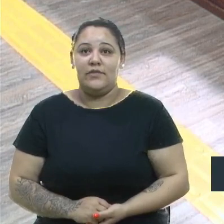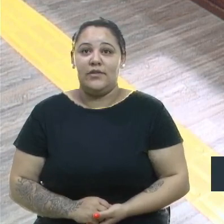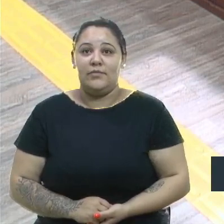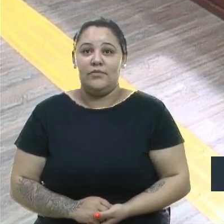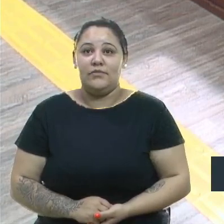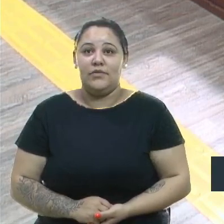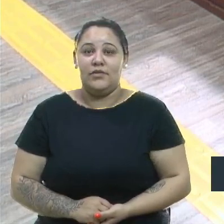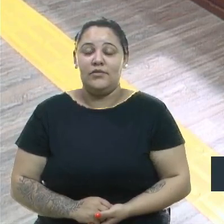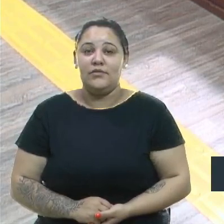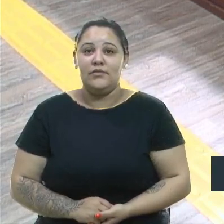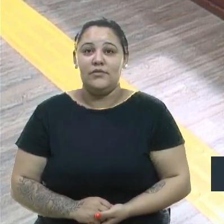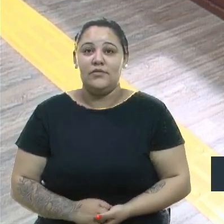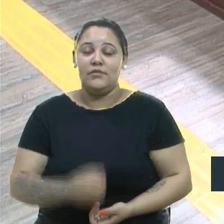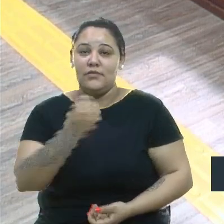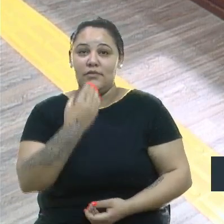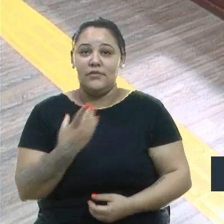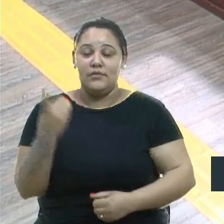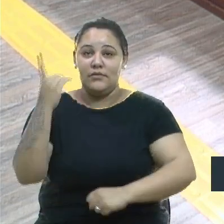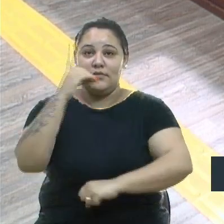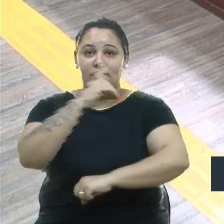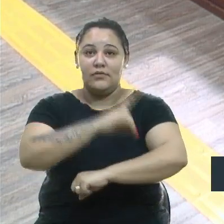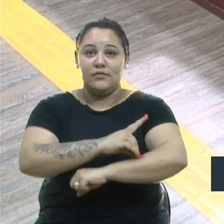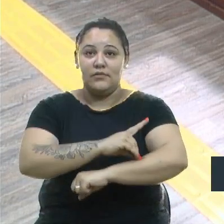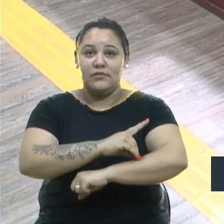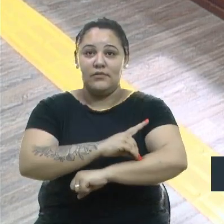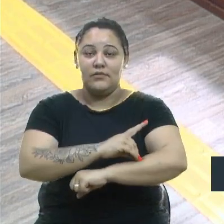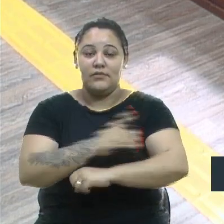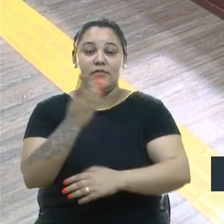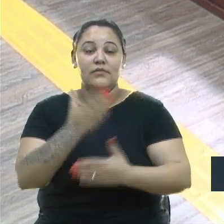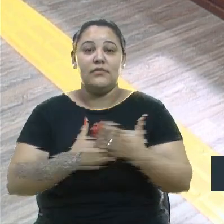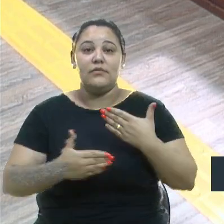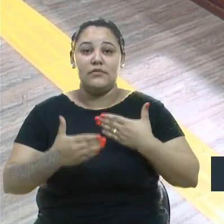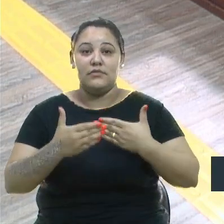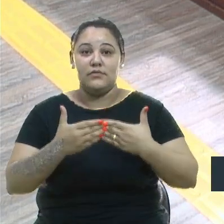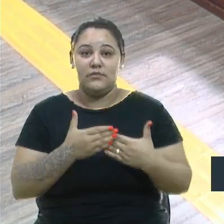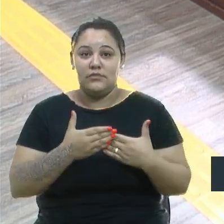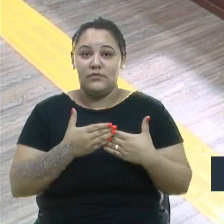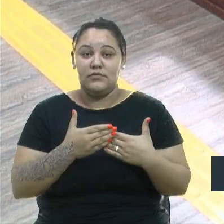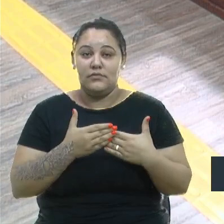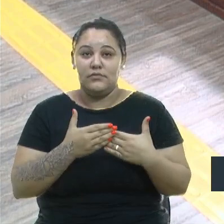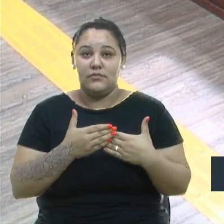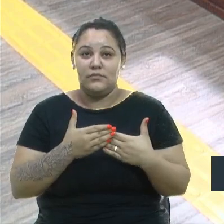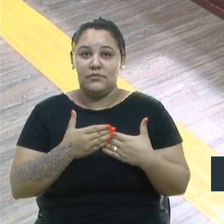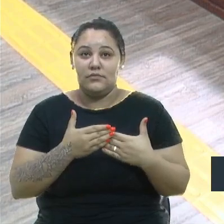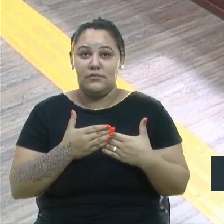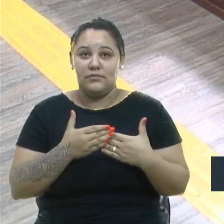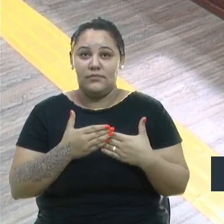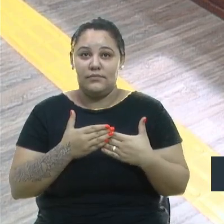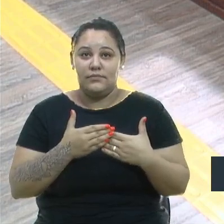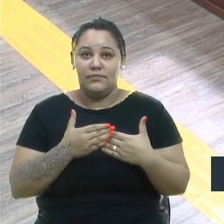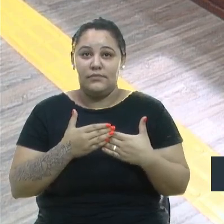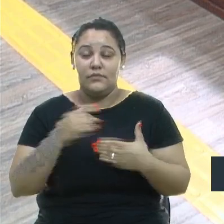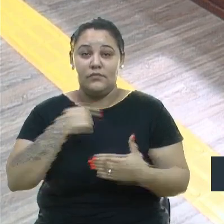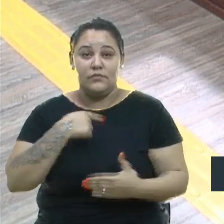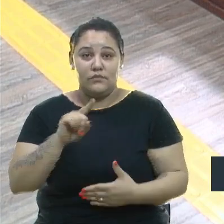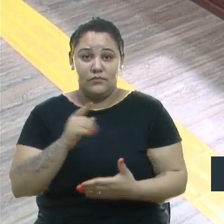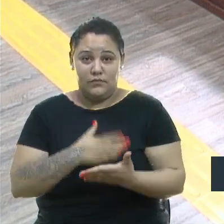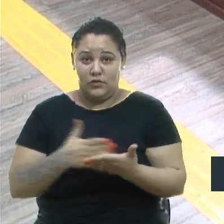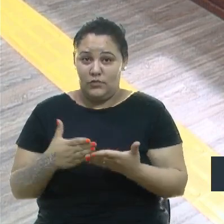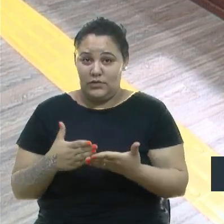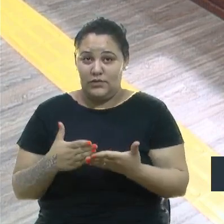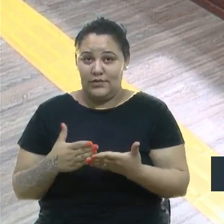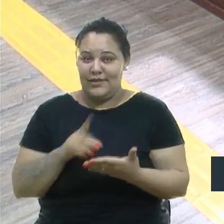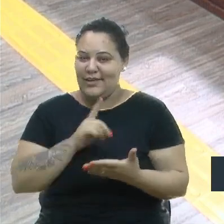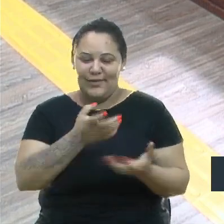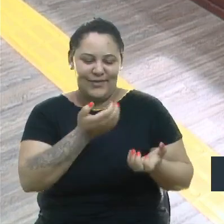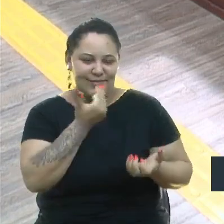Bom dia a todas e a todos. Bom dia, senhor presidente. Eu vou começar, não quis pedir uma parte para